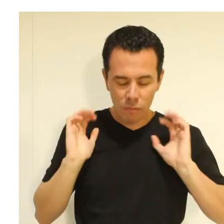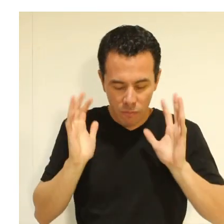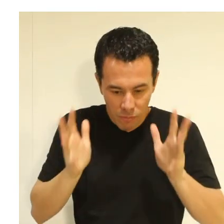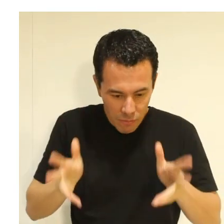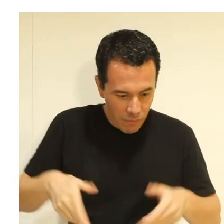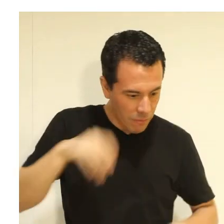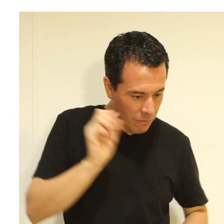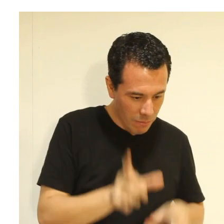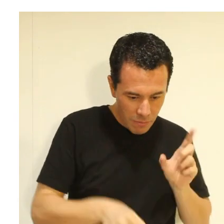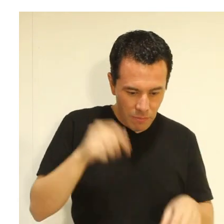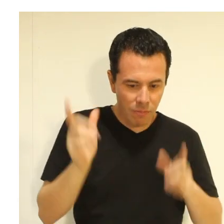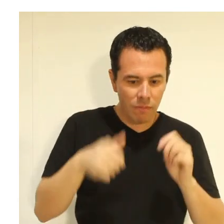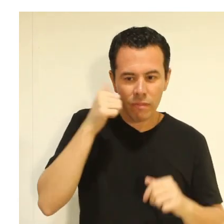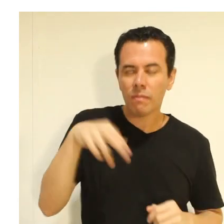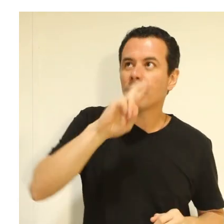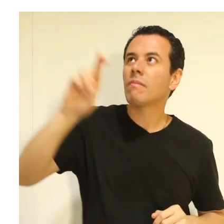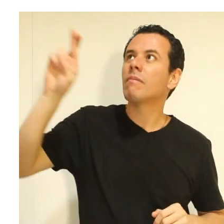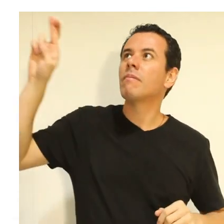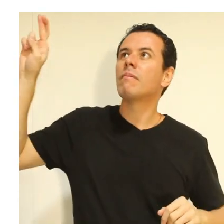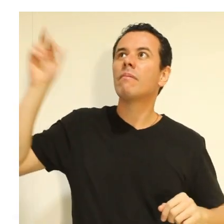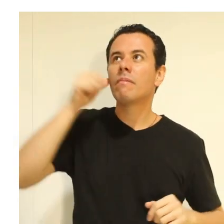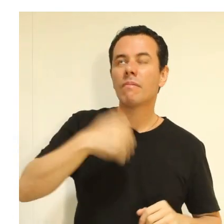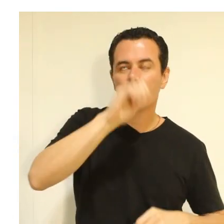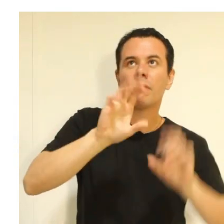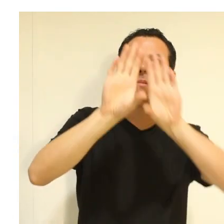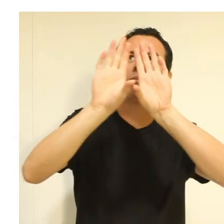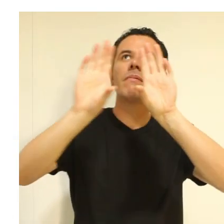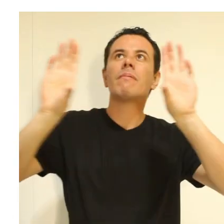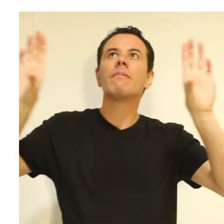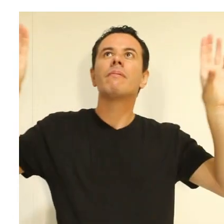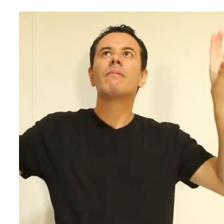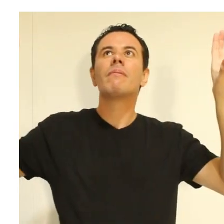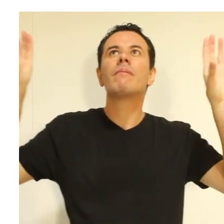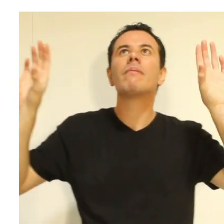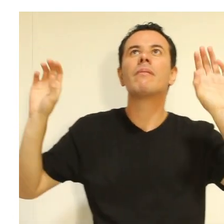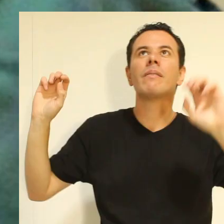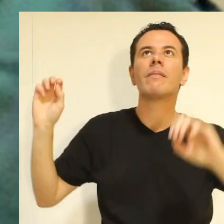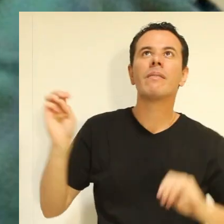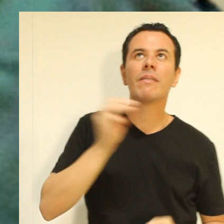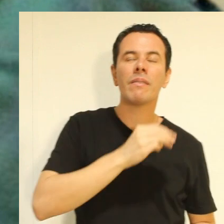o povo inteiro elegeu, Senhora e Mãe do Céu.